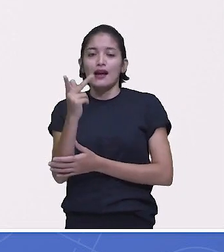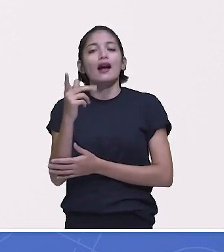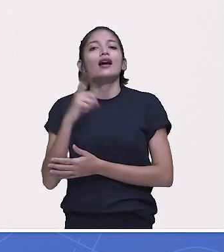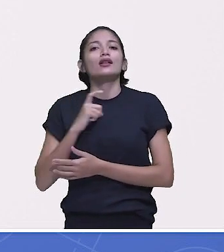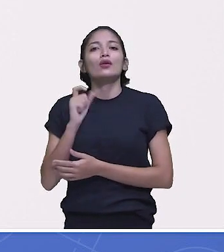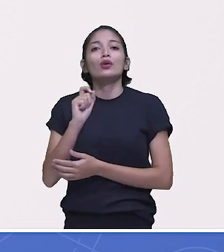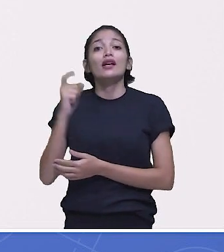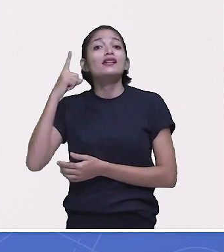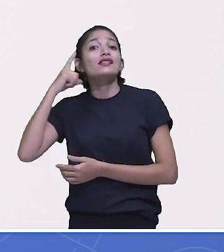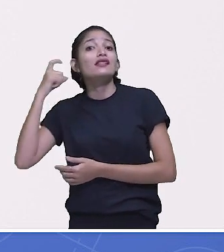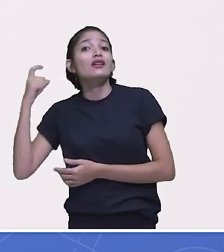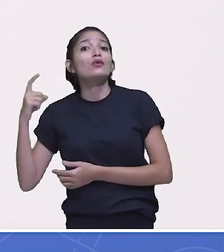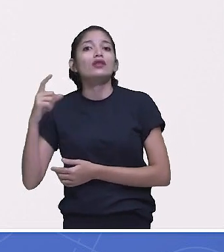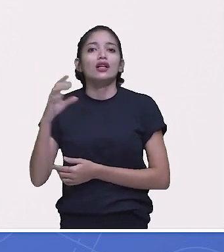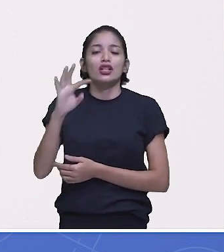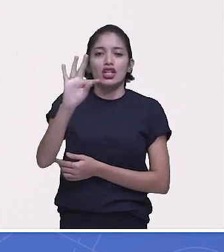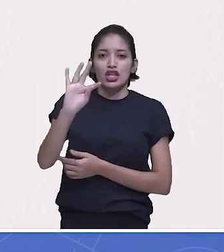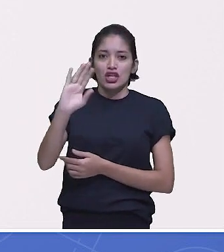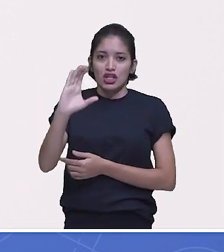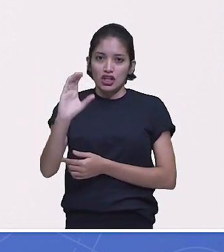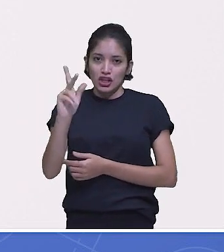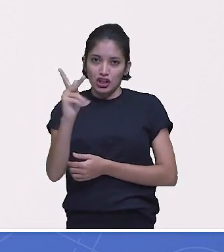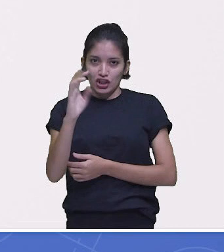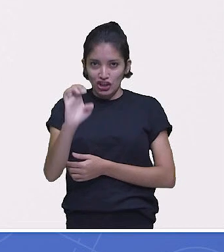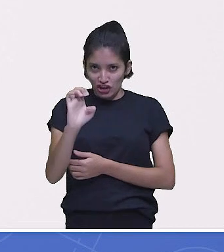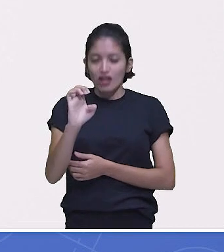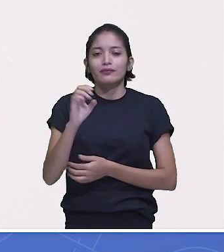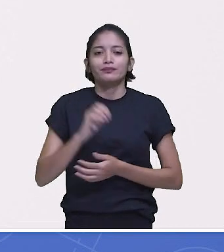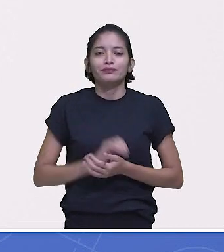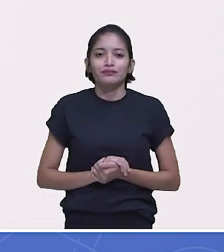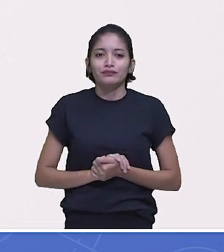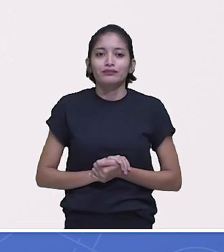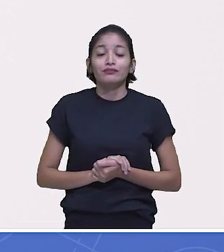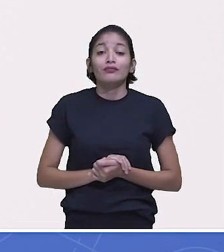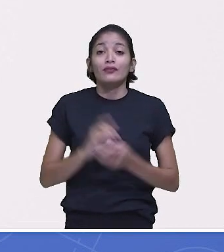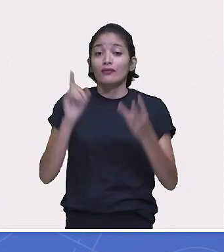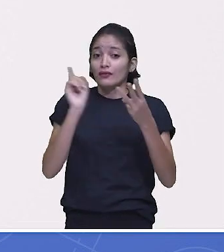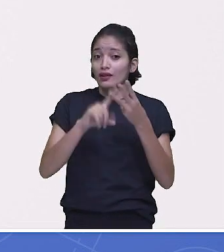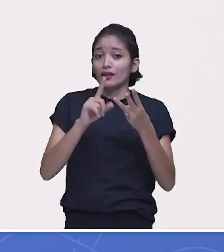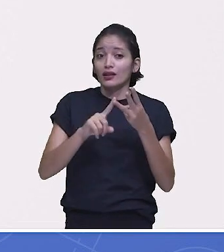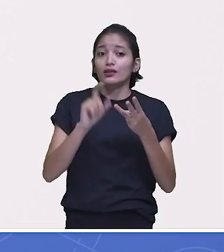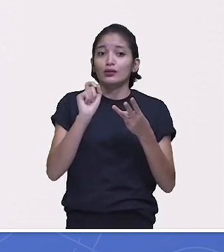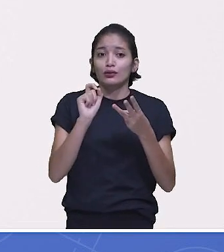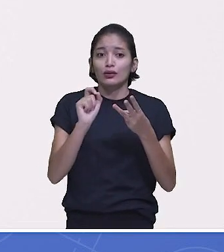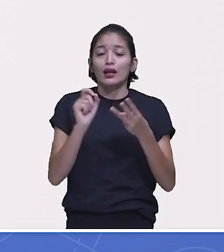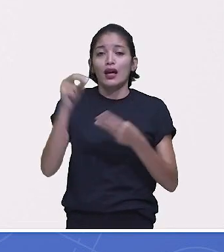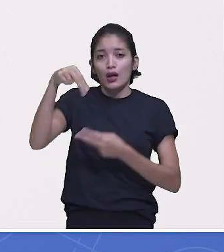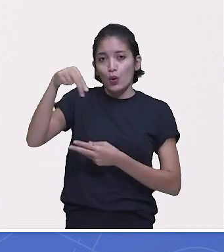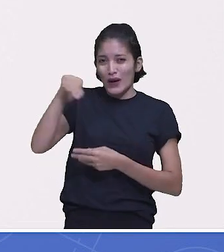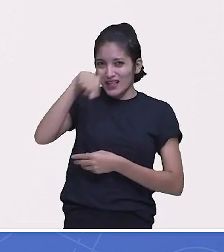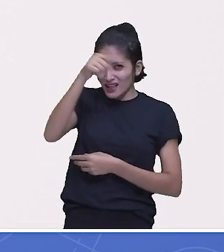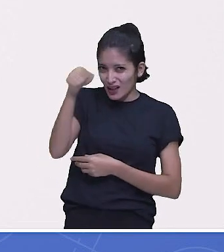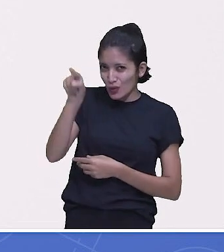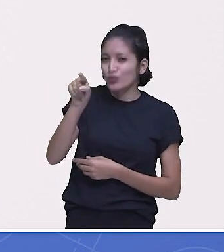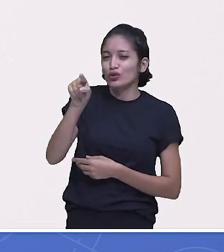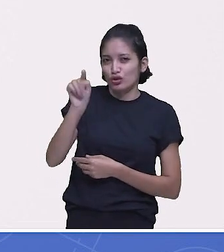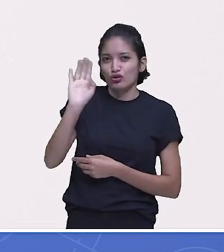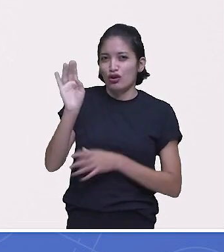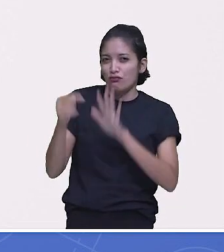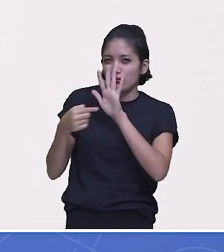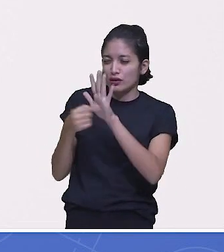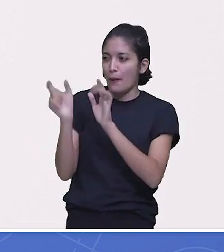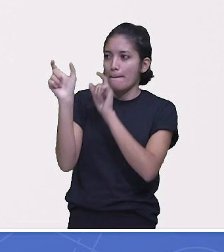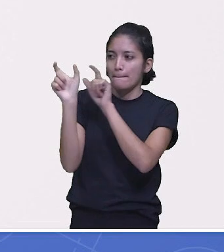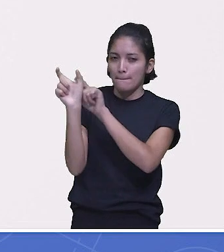de che, ok? Na terceira afirmativa, o N, com o tio em cima, estava bem destacado ali na